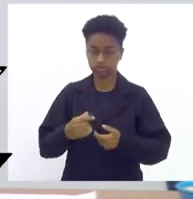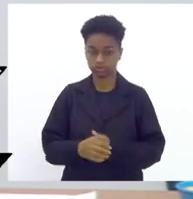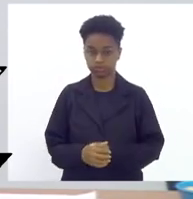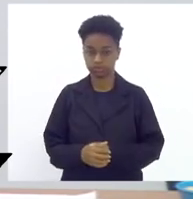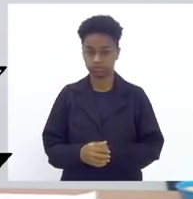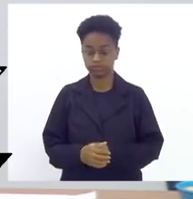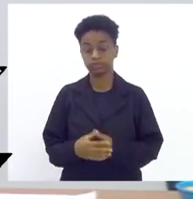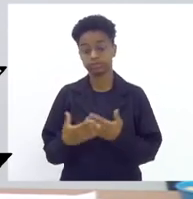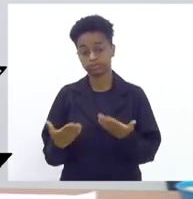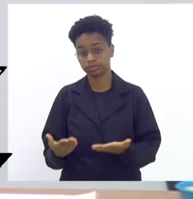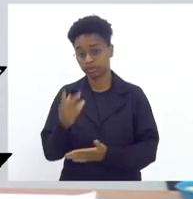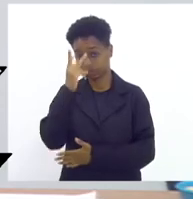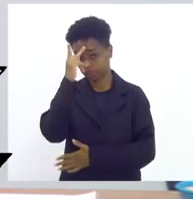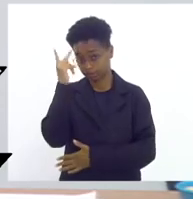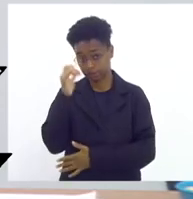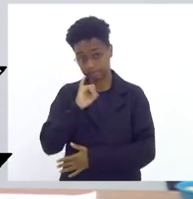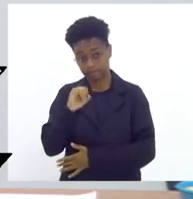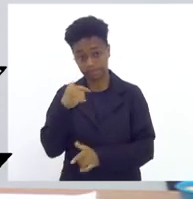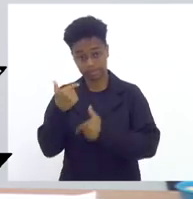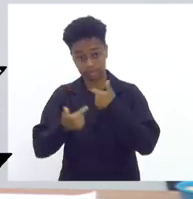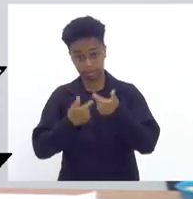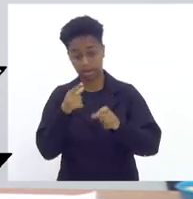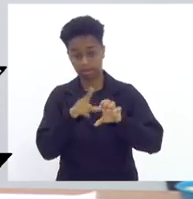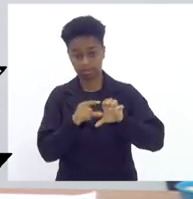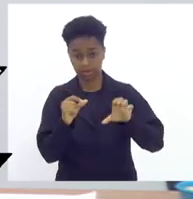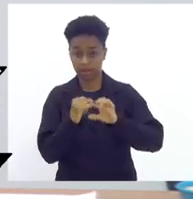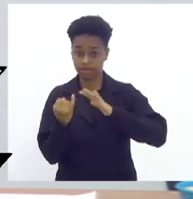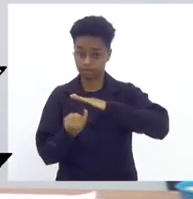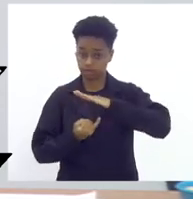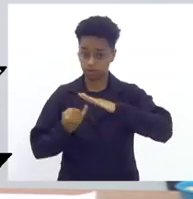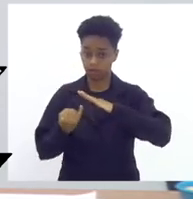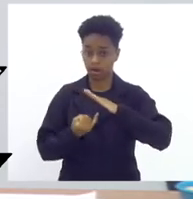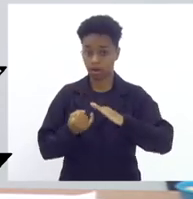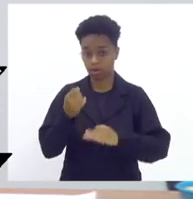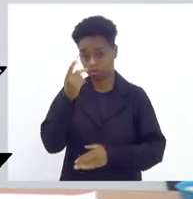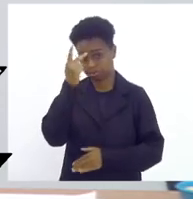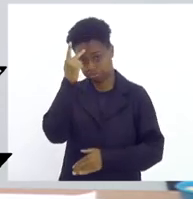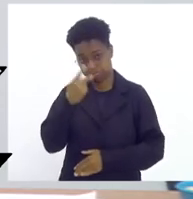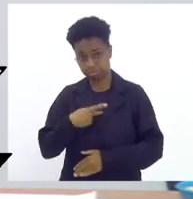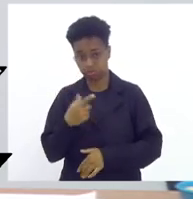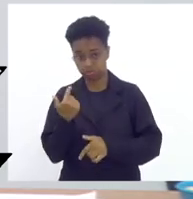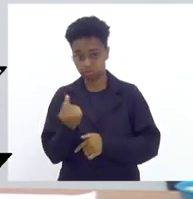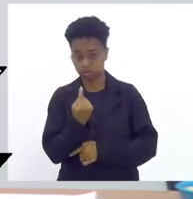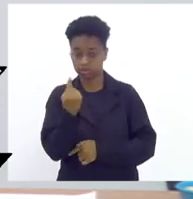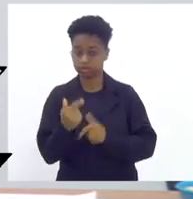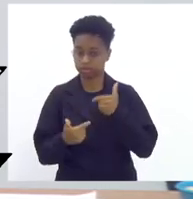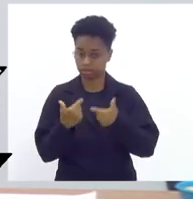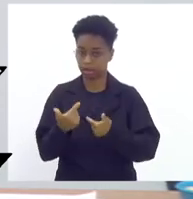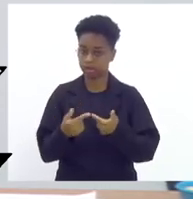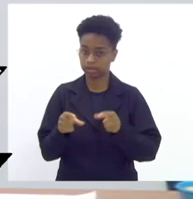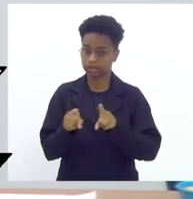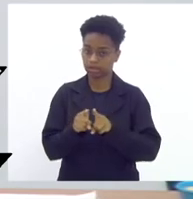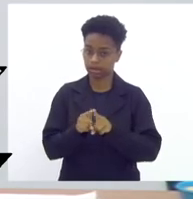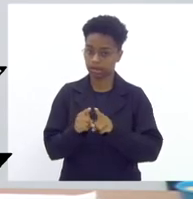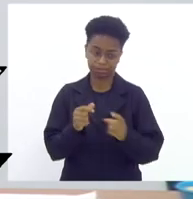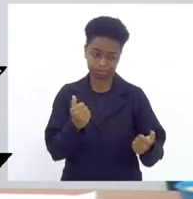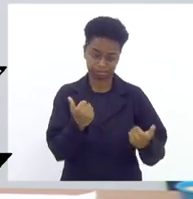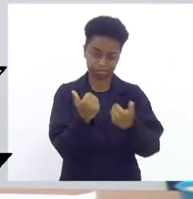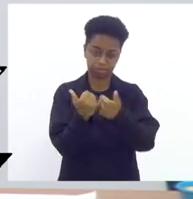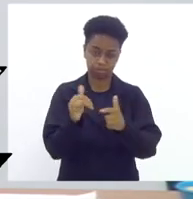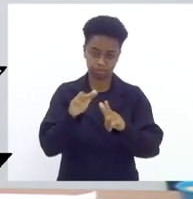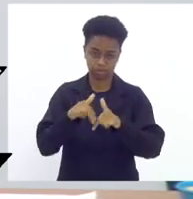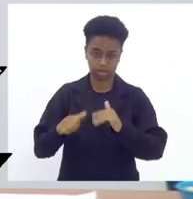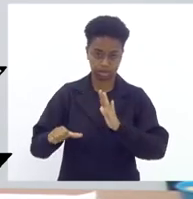aqueles que trabalham no empreendedorismo na informalidade na autonomia eles são contemplados por assim dizer nessa